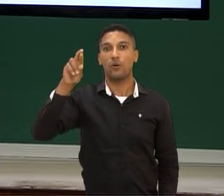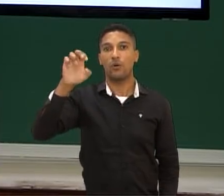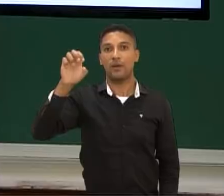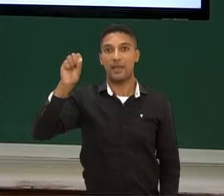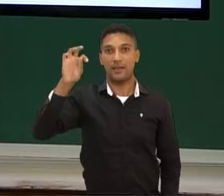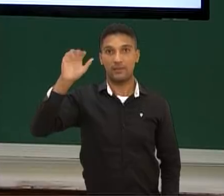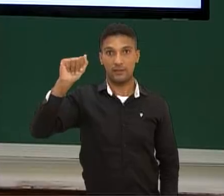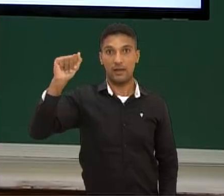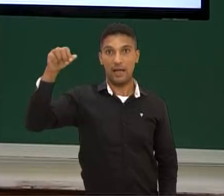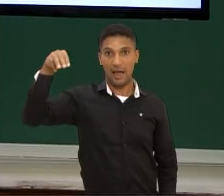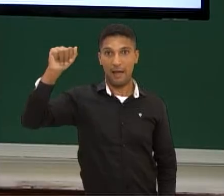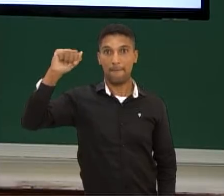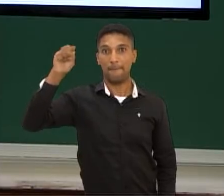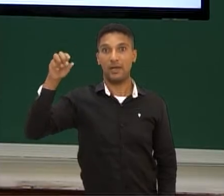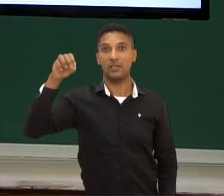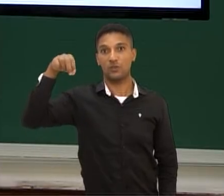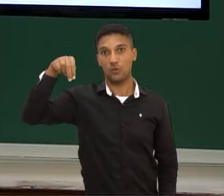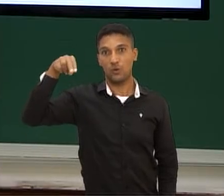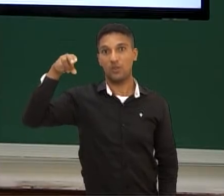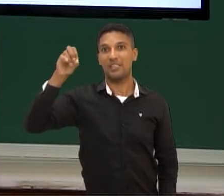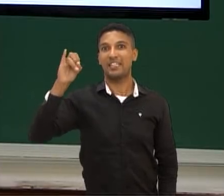no decorrer dos anos?